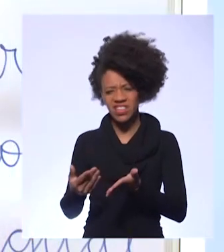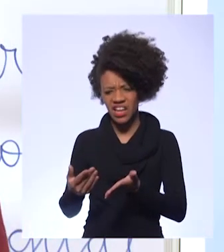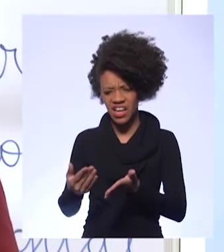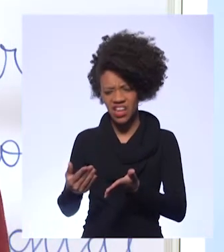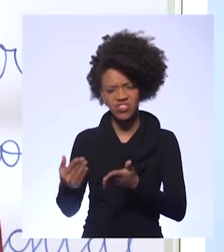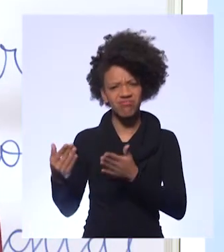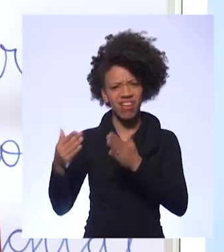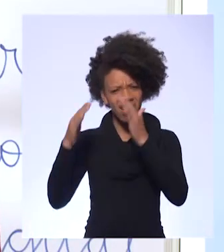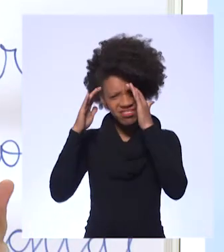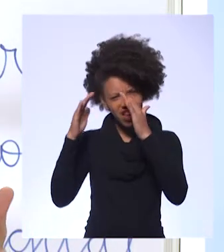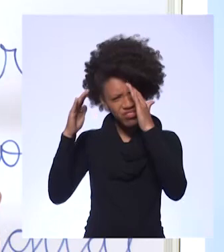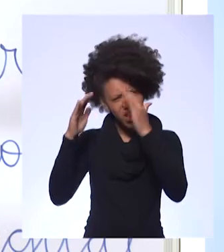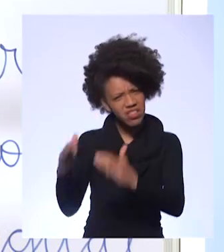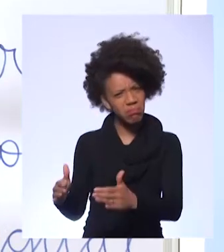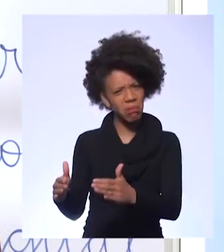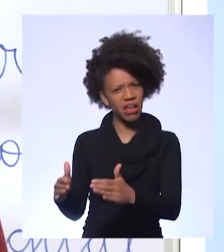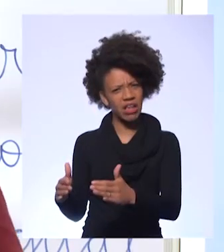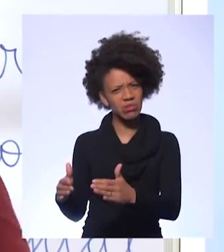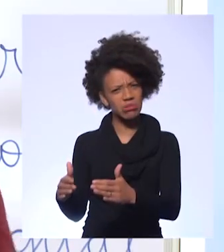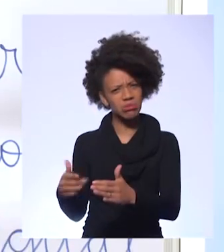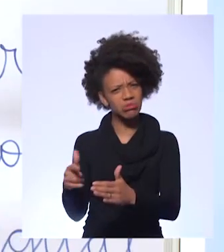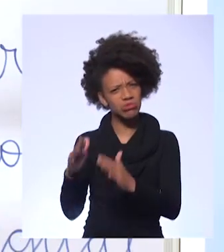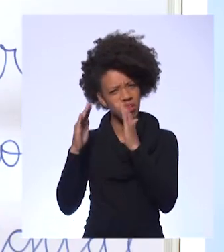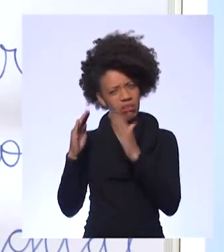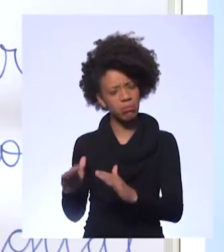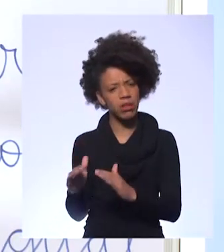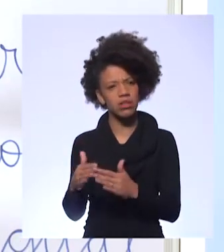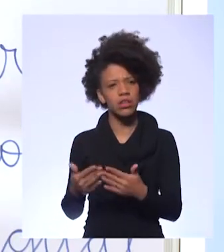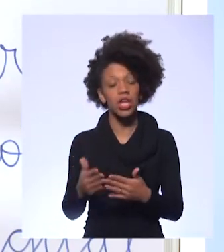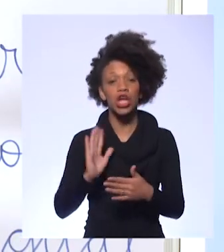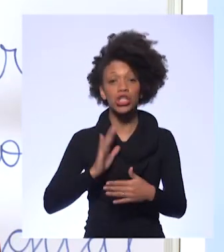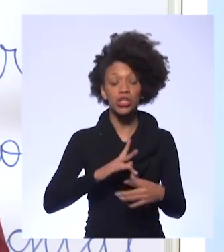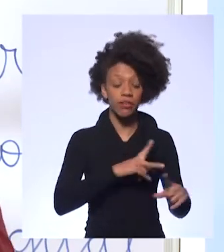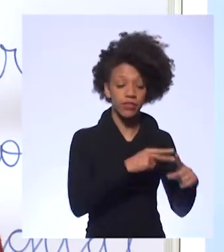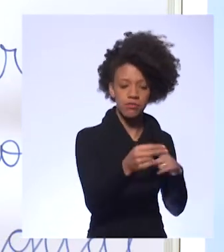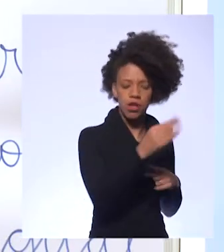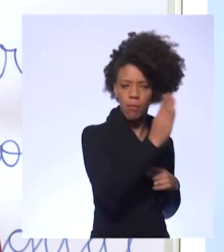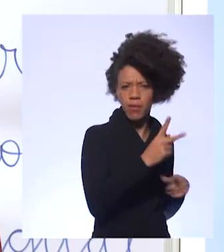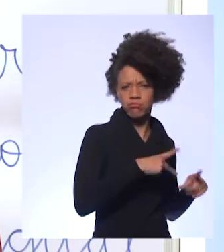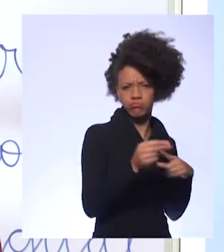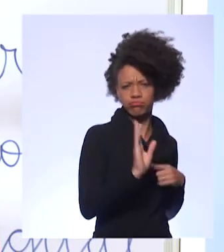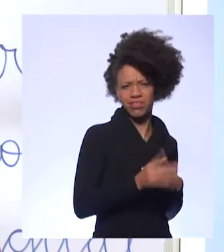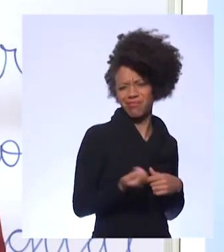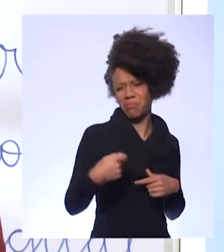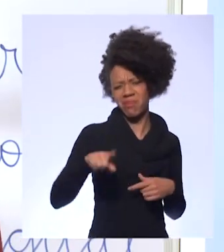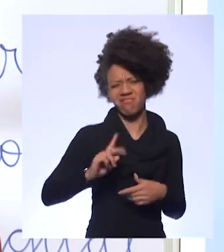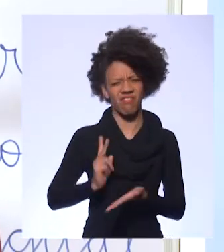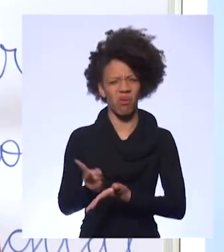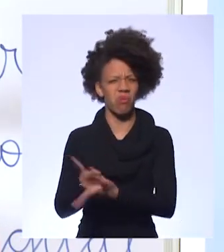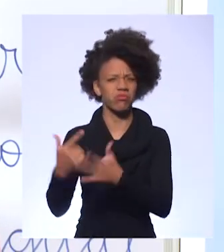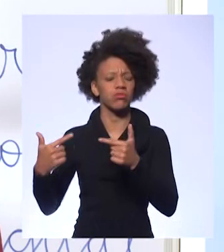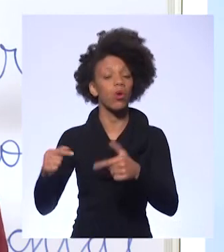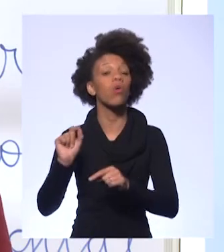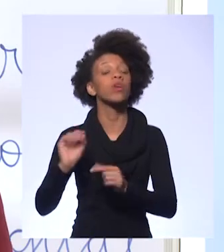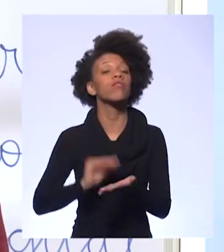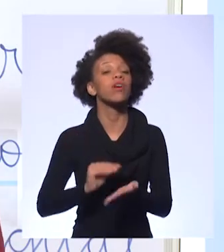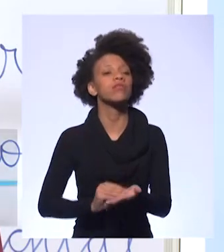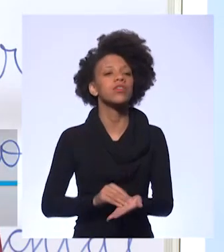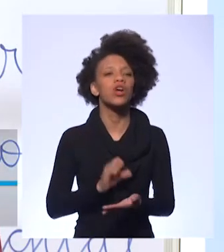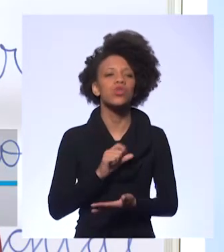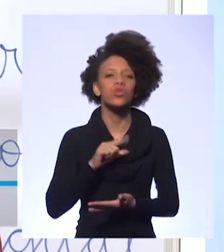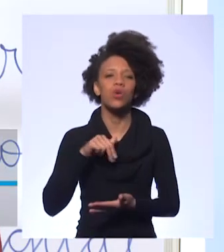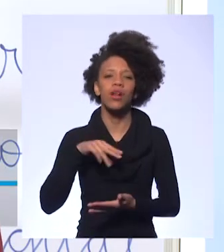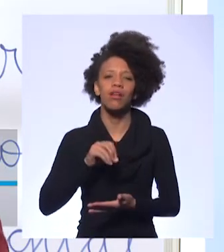o Brasil já venceu Essa guerra aos aliados já venceram A Guerra Não tinha mais necessidade de continuar o quê que faltava